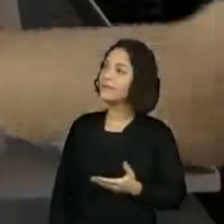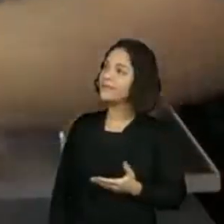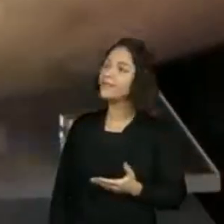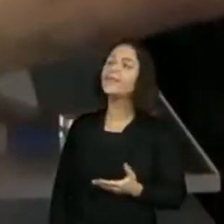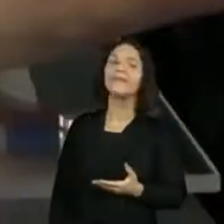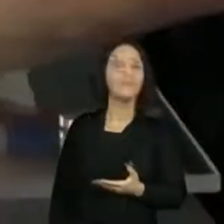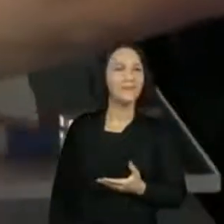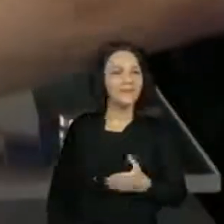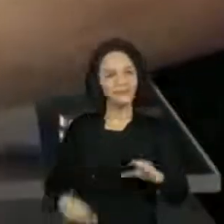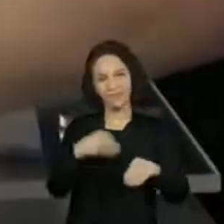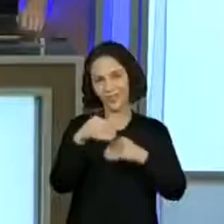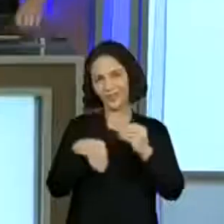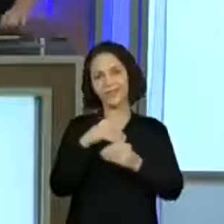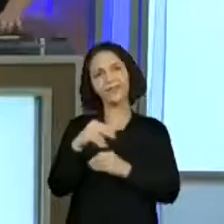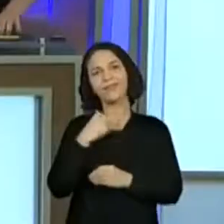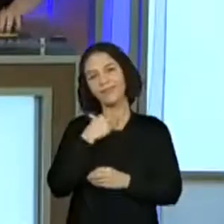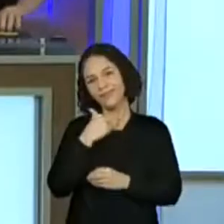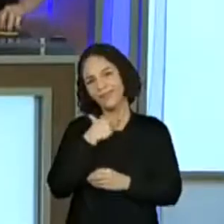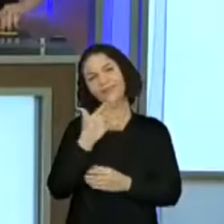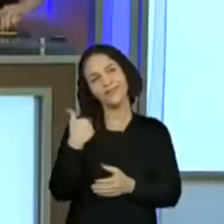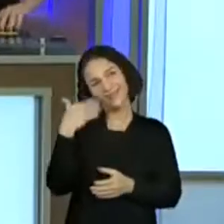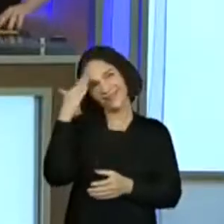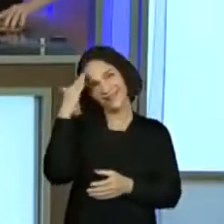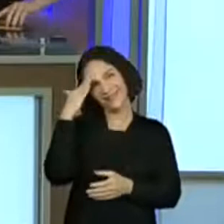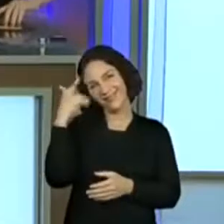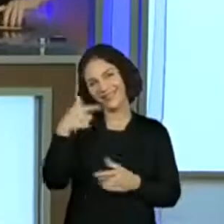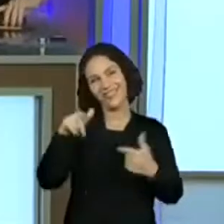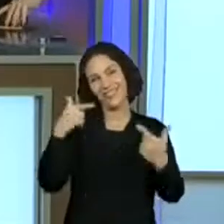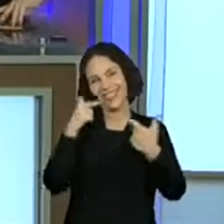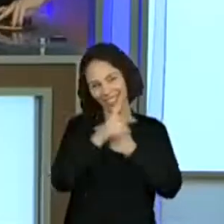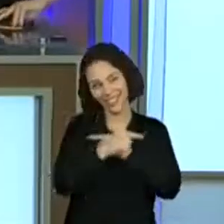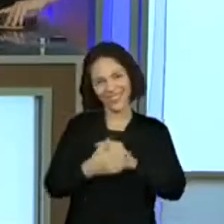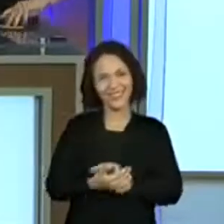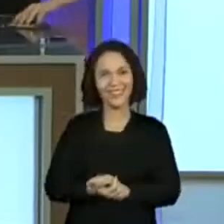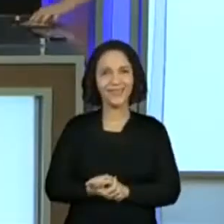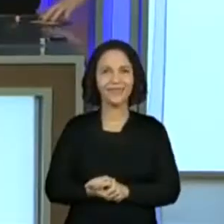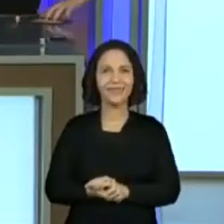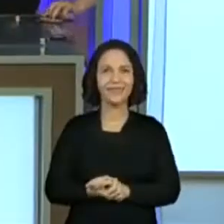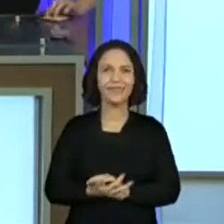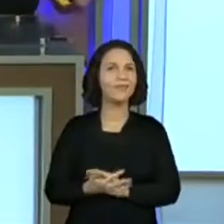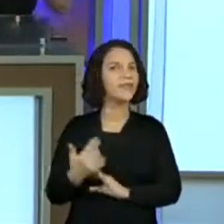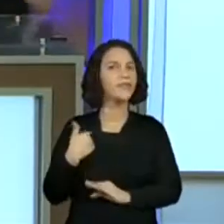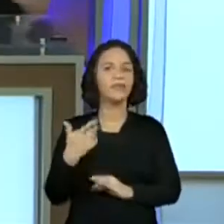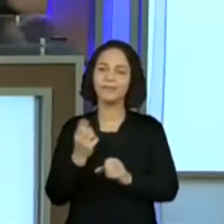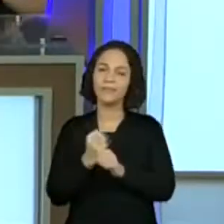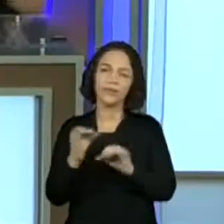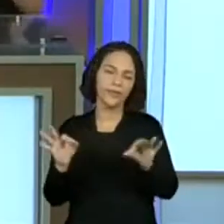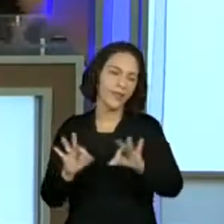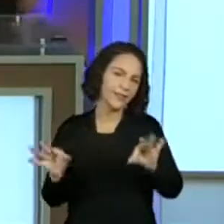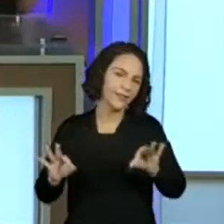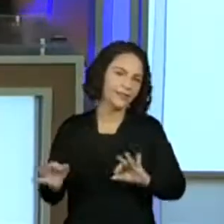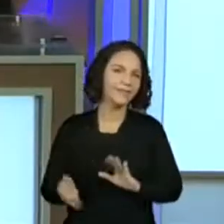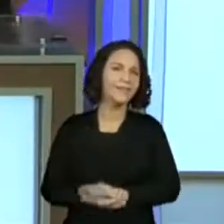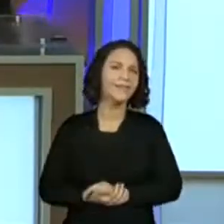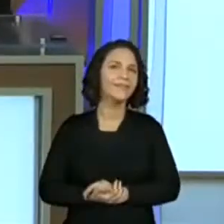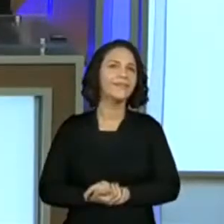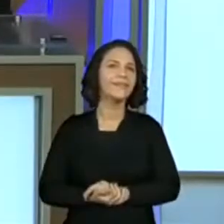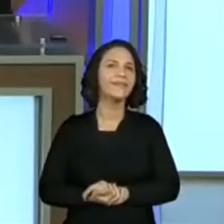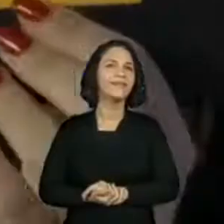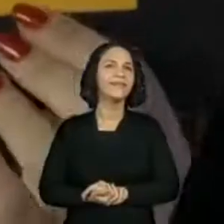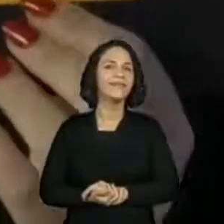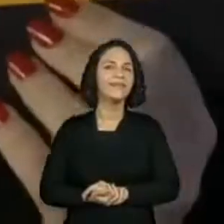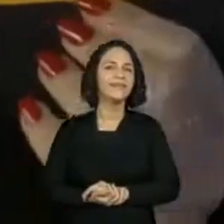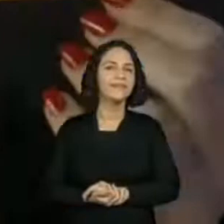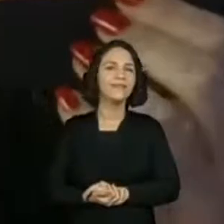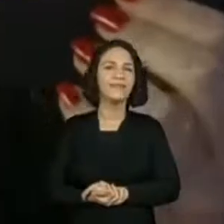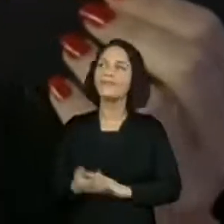sei, gente. Eu voltei no lugar, mas elas estão morrendo de rir. Continua sem fazer ponto. Continua sem fazer